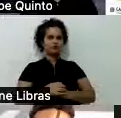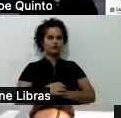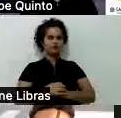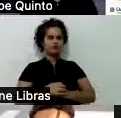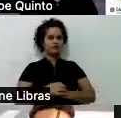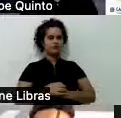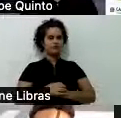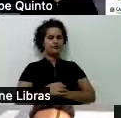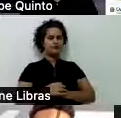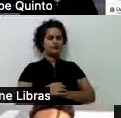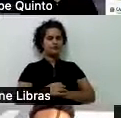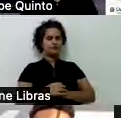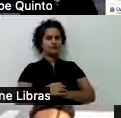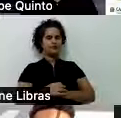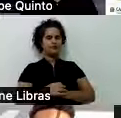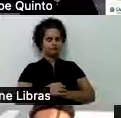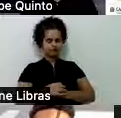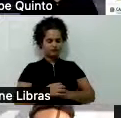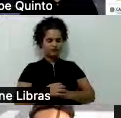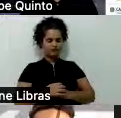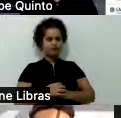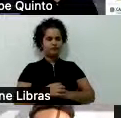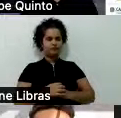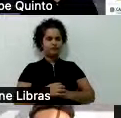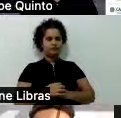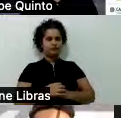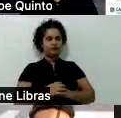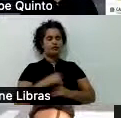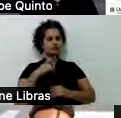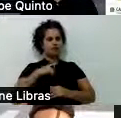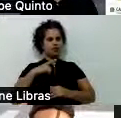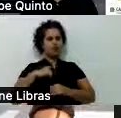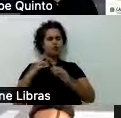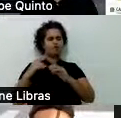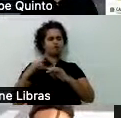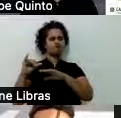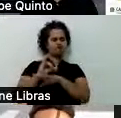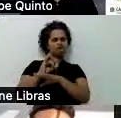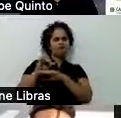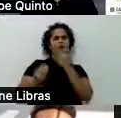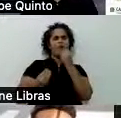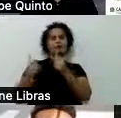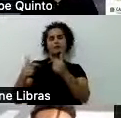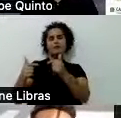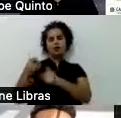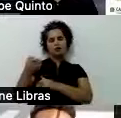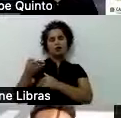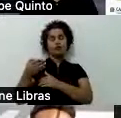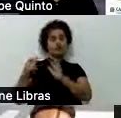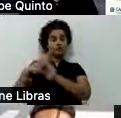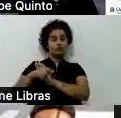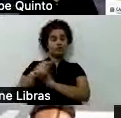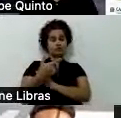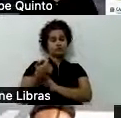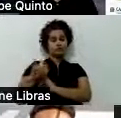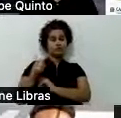com os casos que existiam naquela época. Vale lembrar que essa pesquisa começou em 2018, então não existiam tantos casos como